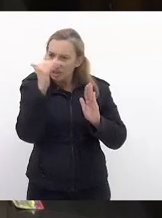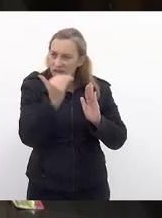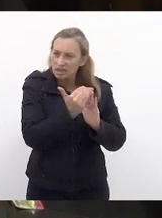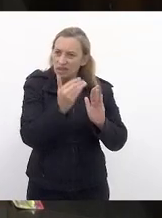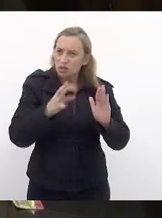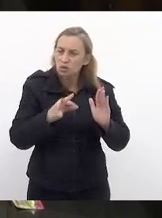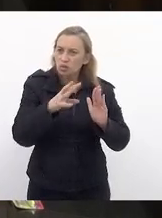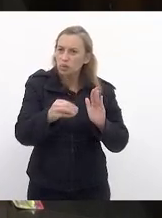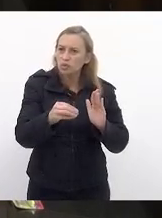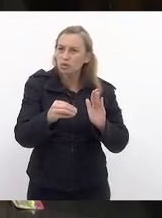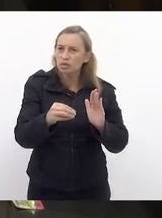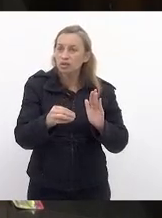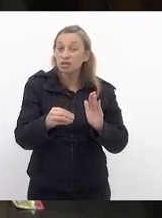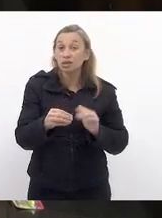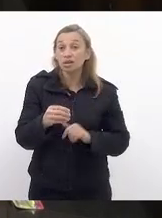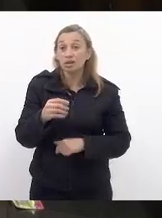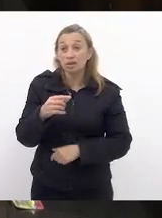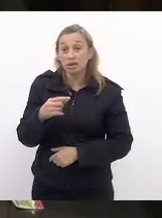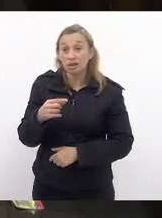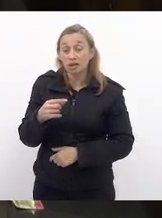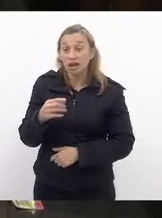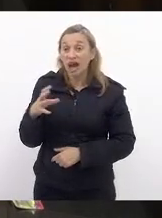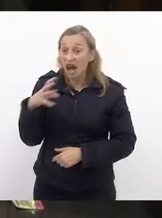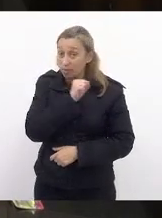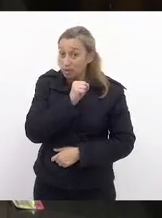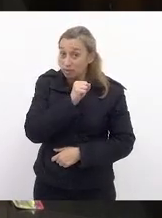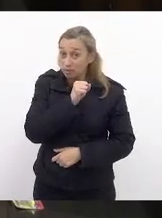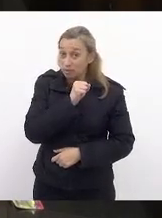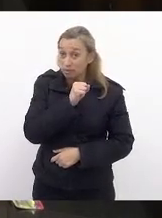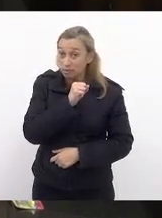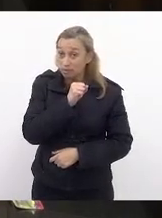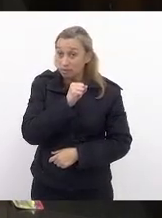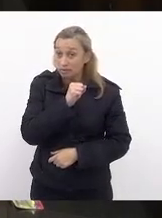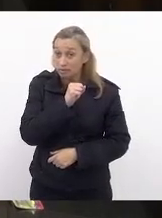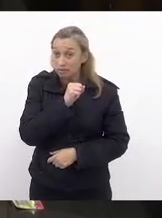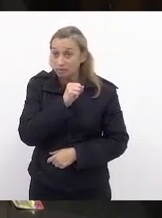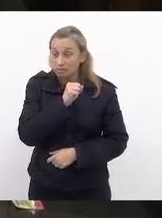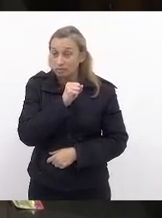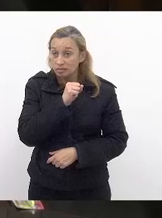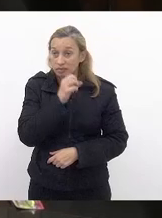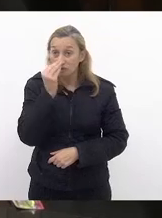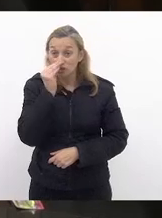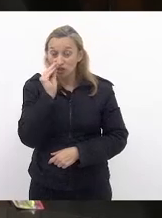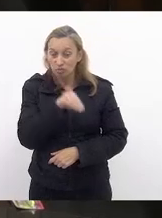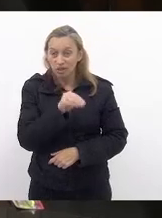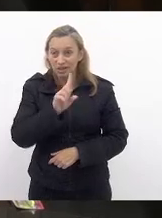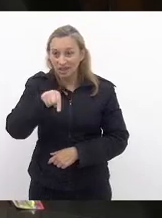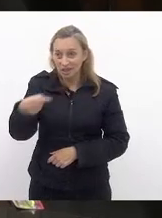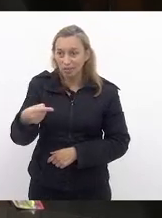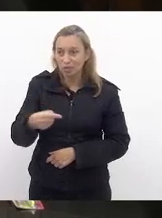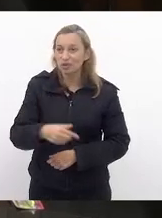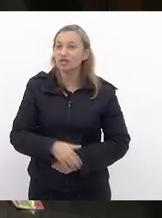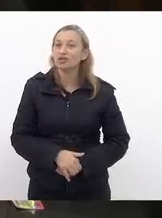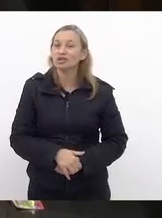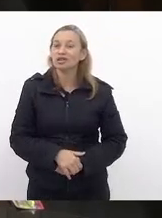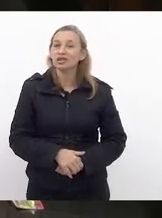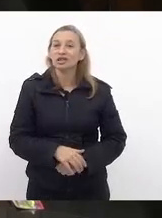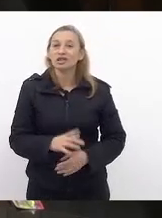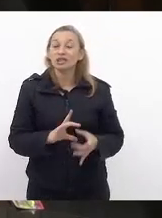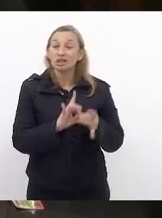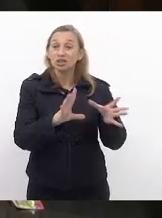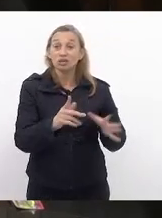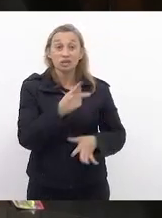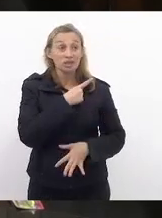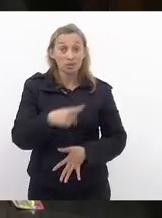sensatez a senhora imediatamente foi jogada no baixo clero deixou de ser chamada